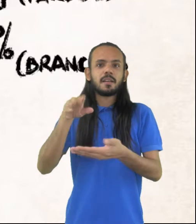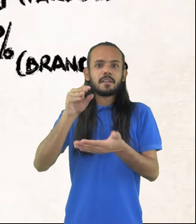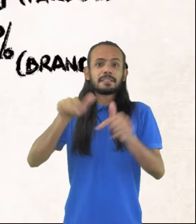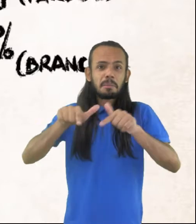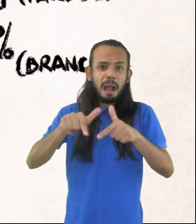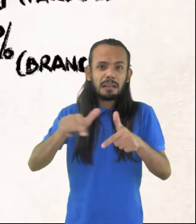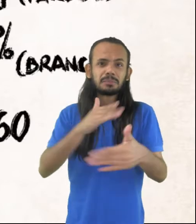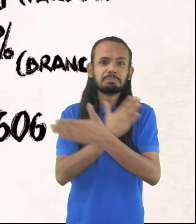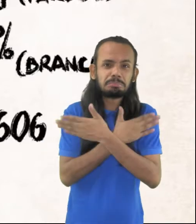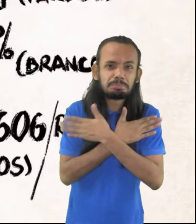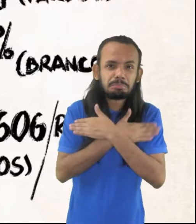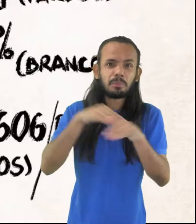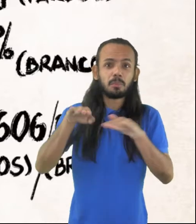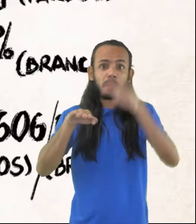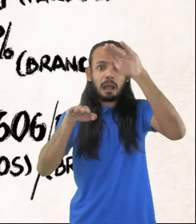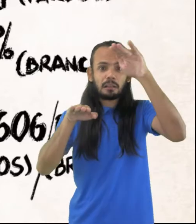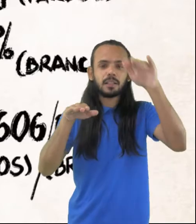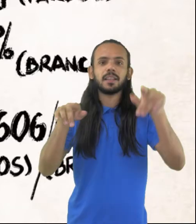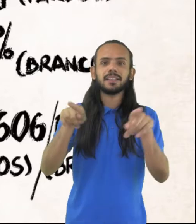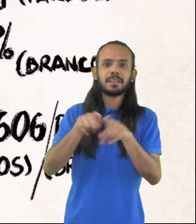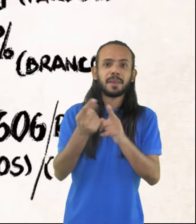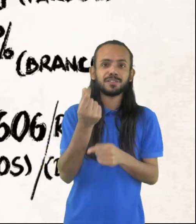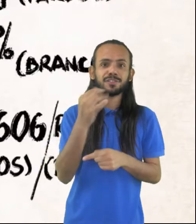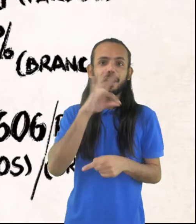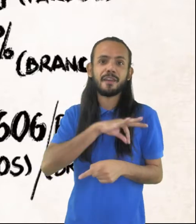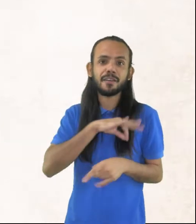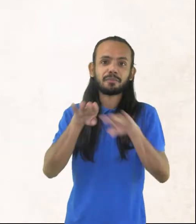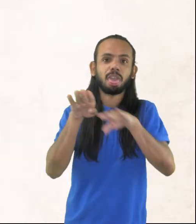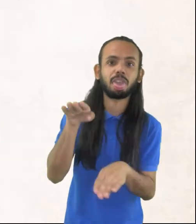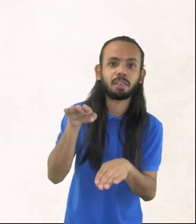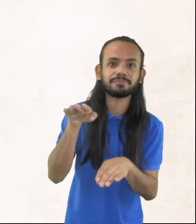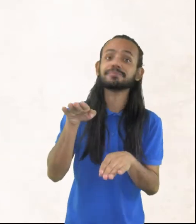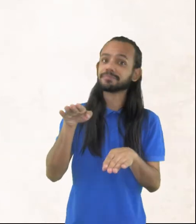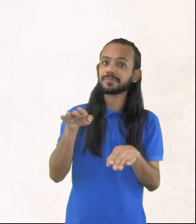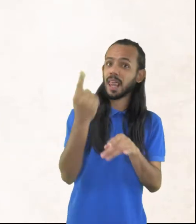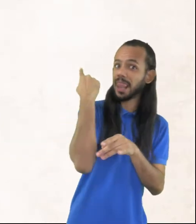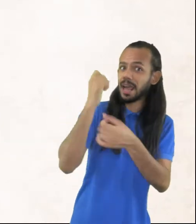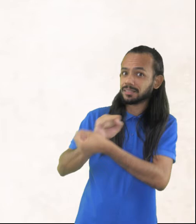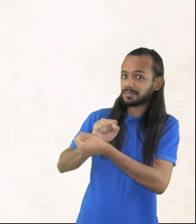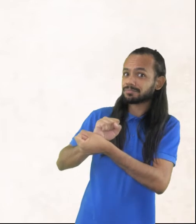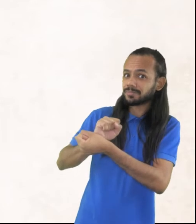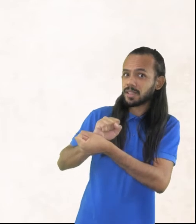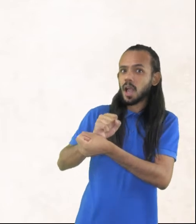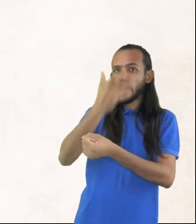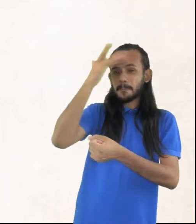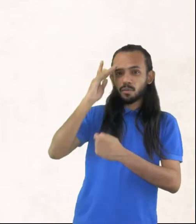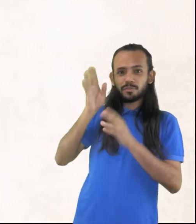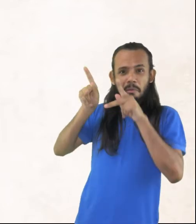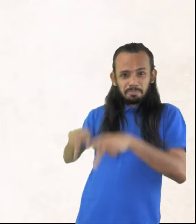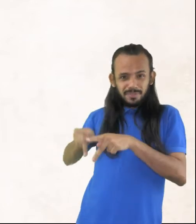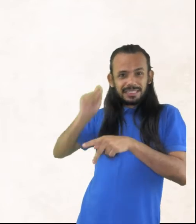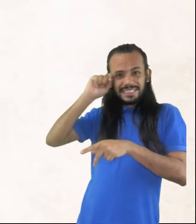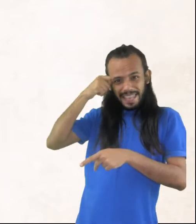escolaridade, maior nível de desemprego e rendas menores do que pessoas brancas. Durante a escravização, negros eram vistos